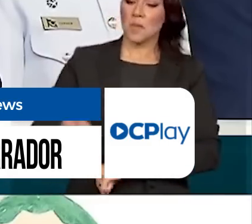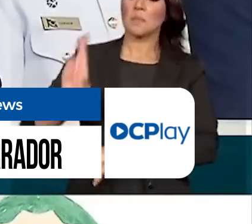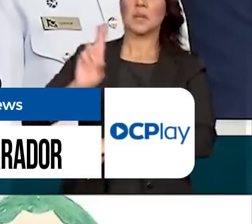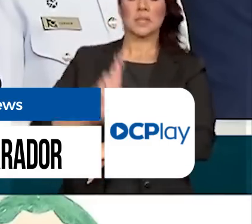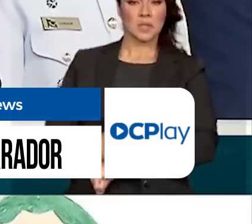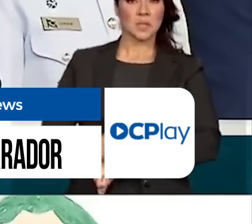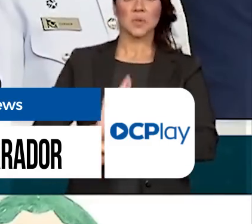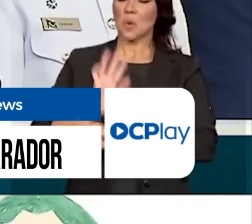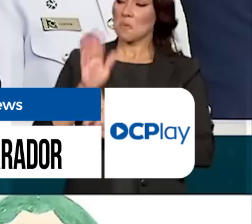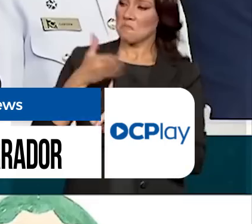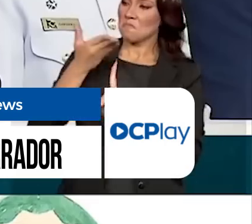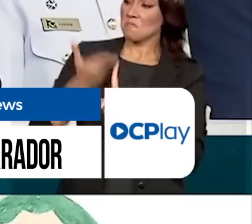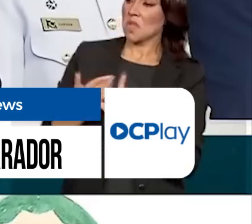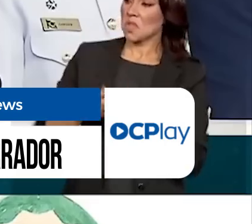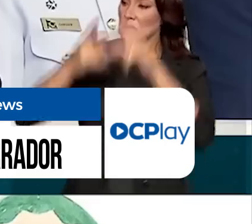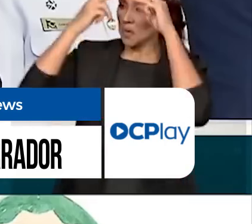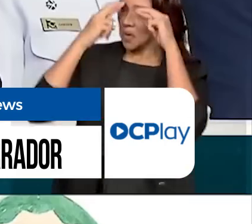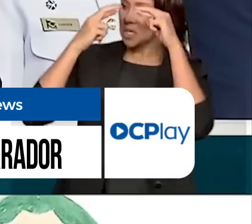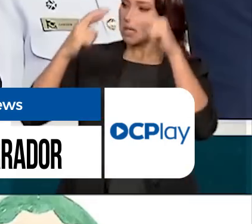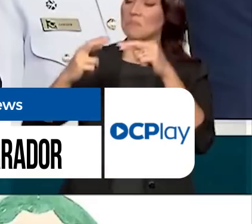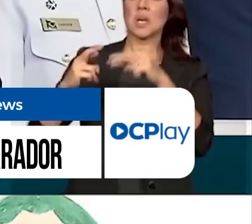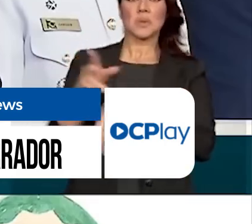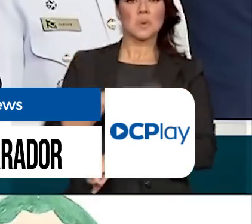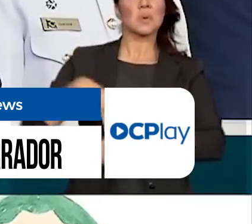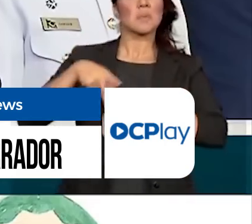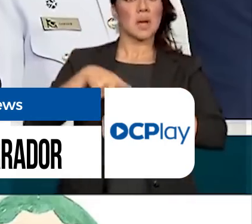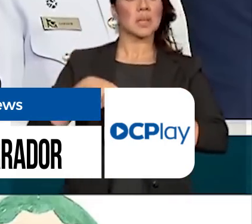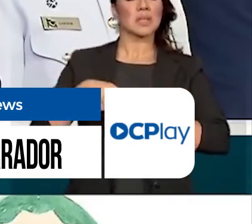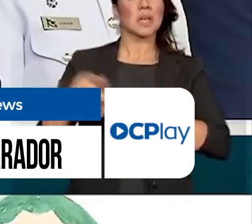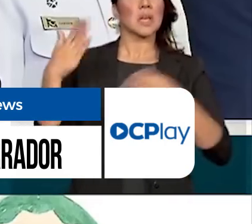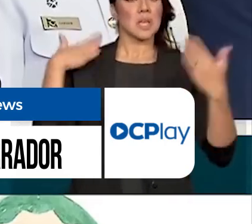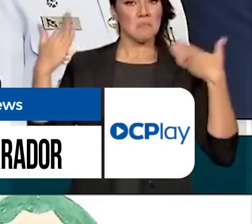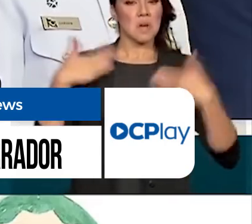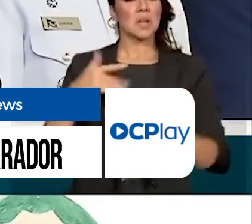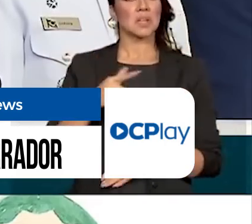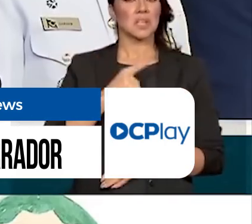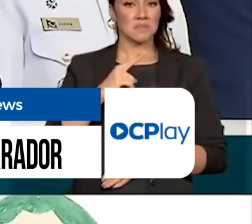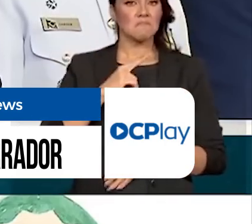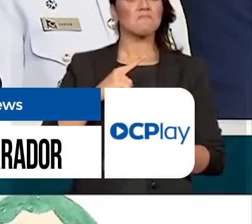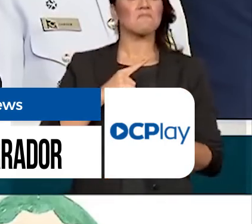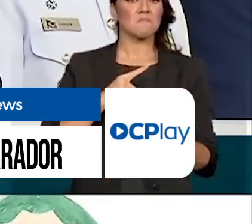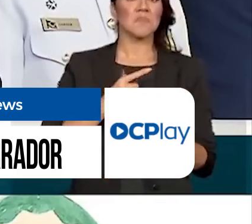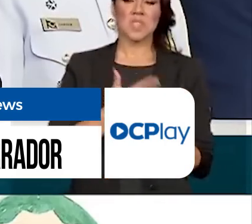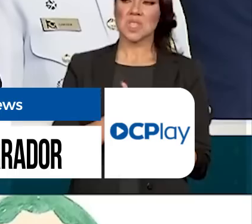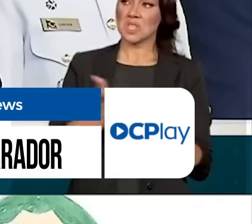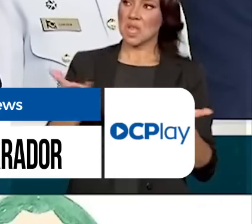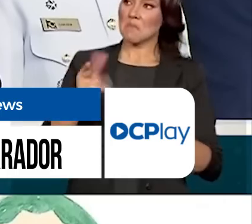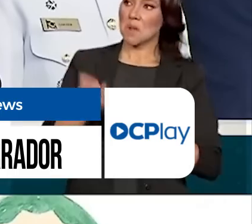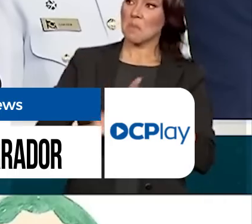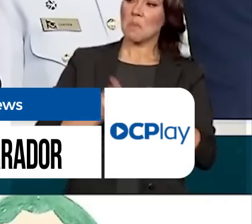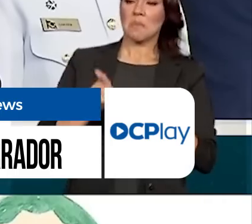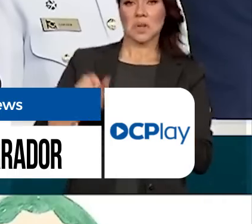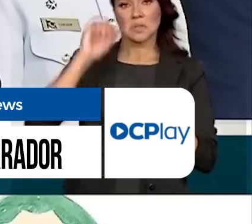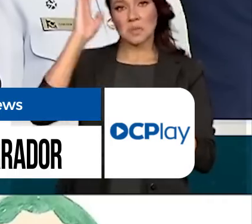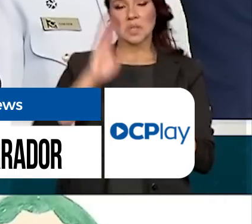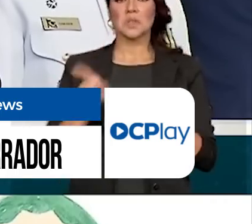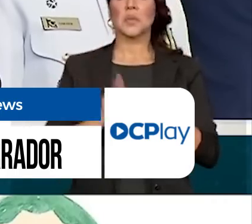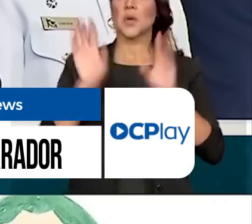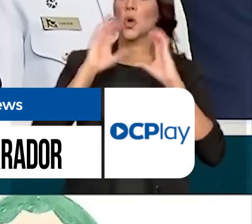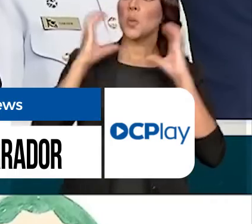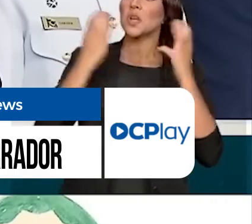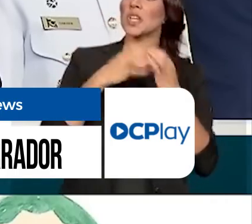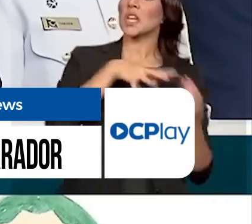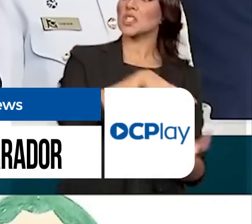representou o prestígio e o respeito que o nosso país e sua marinha desfrutam perante o seu povo e a